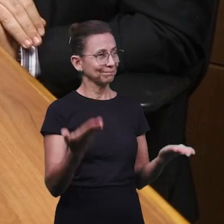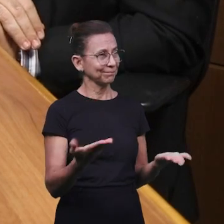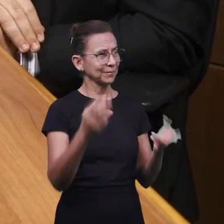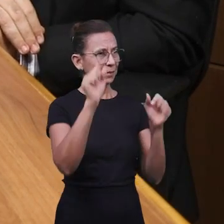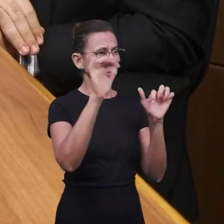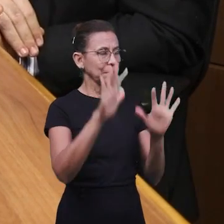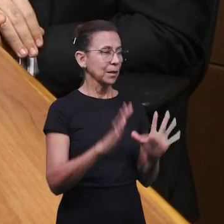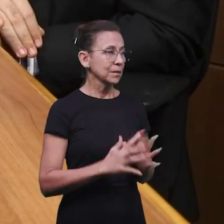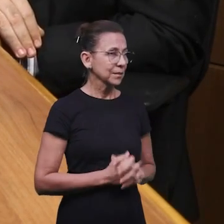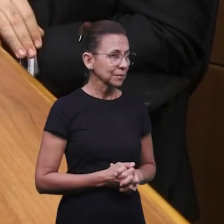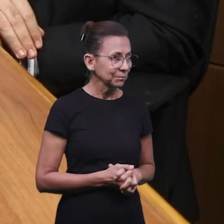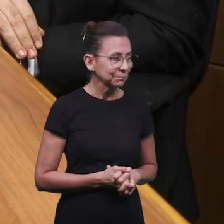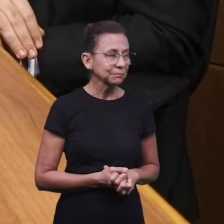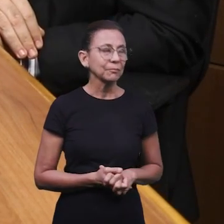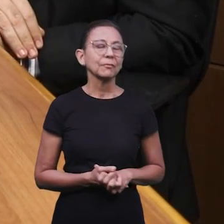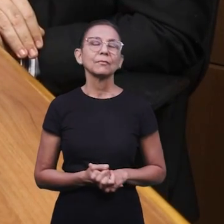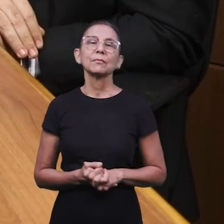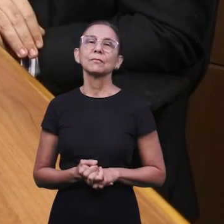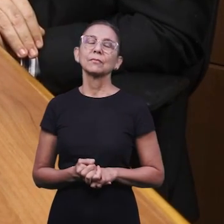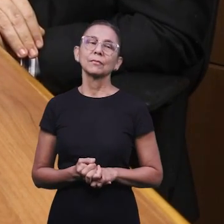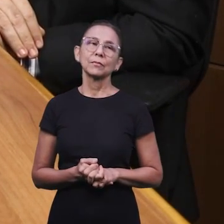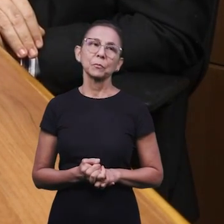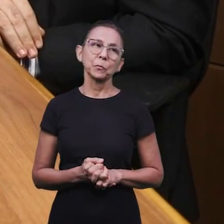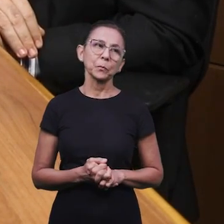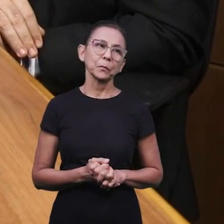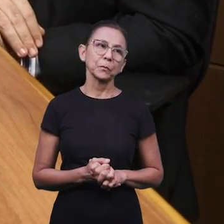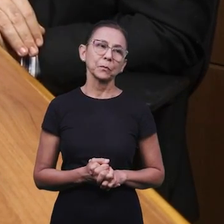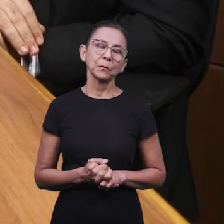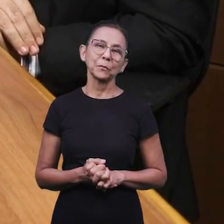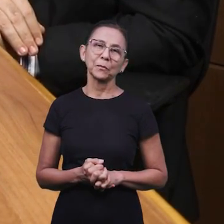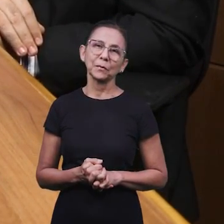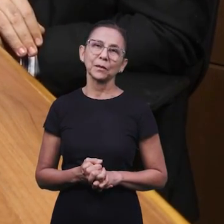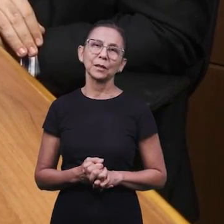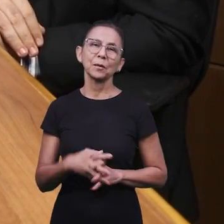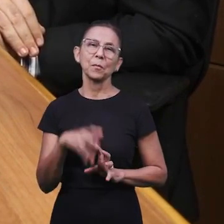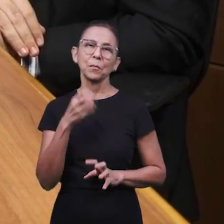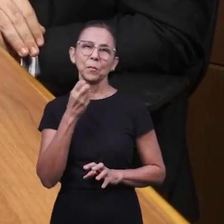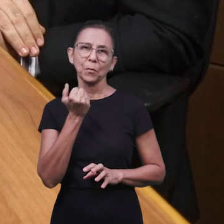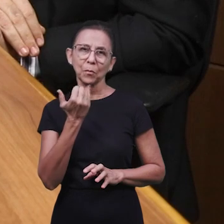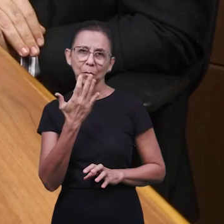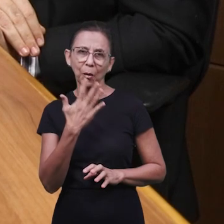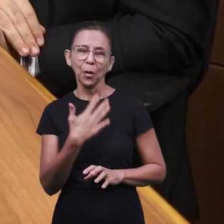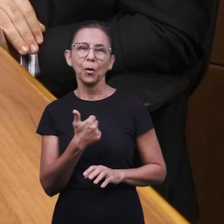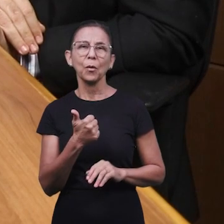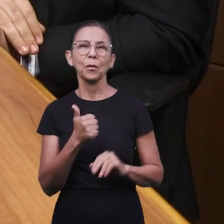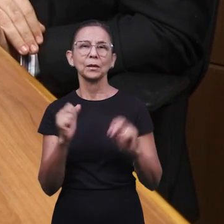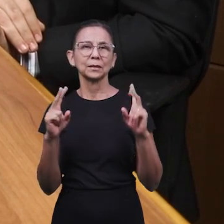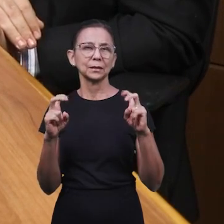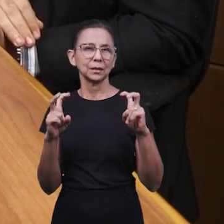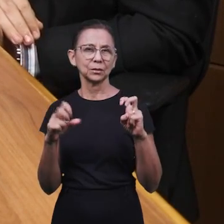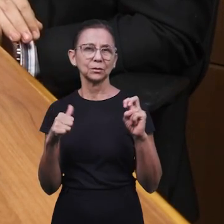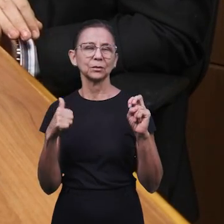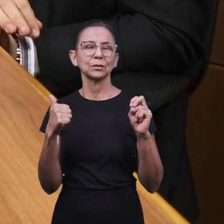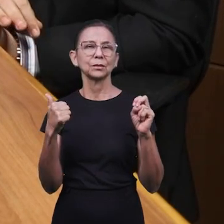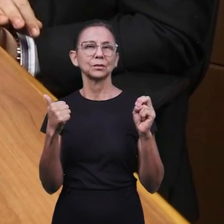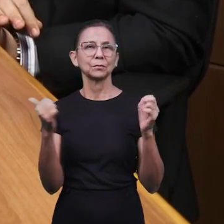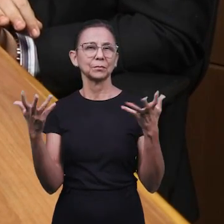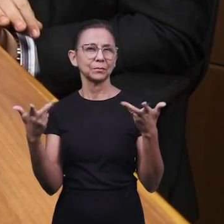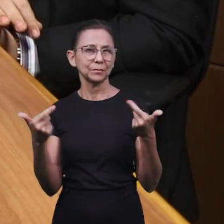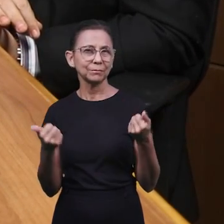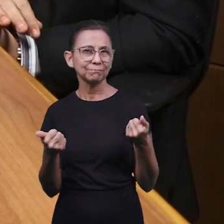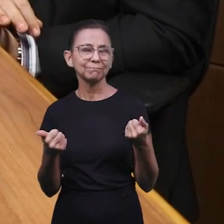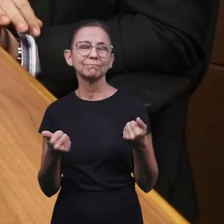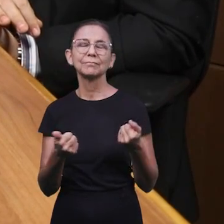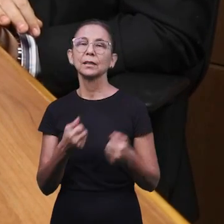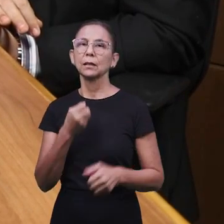nome do Senhor, que bênção, né? Que sequência agradável que nós tivemos aqui, tratando desse tema que é tão